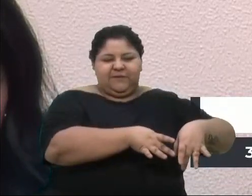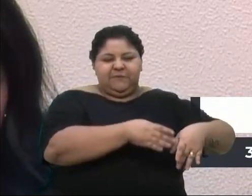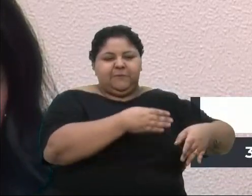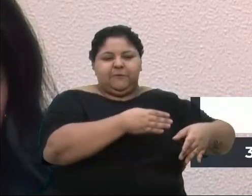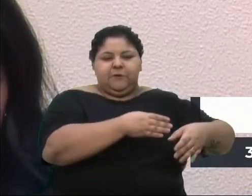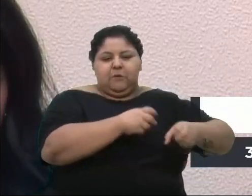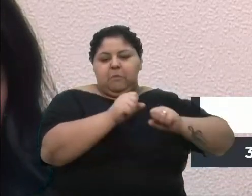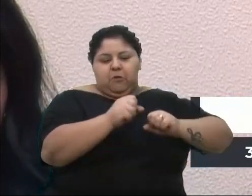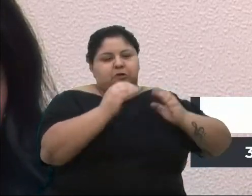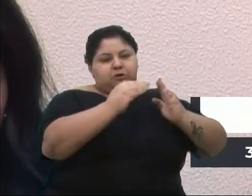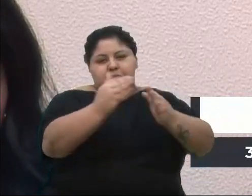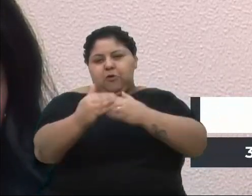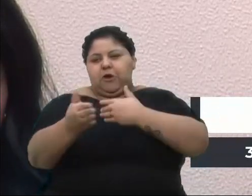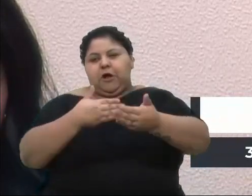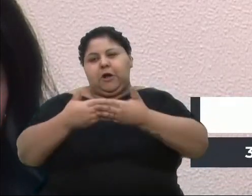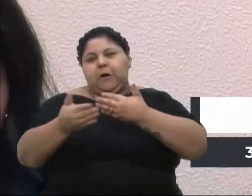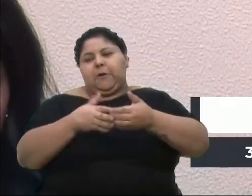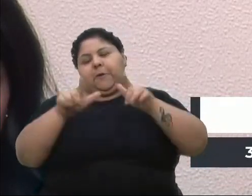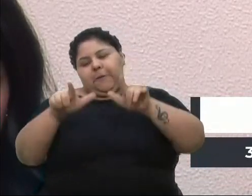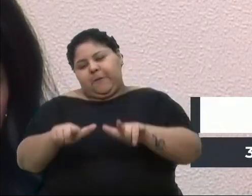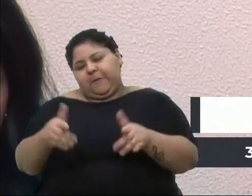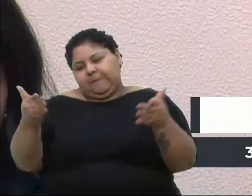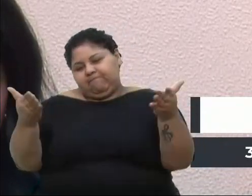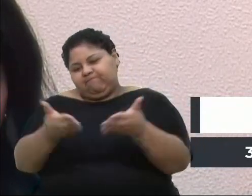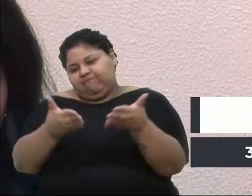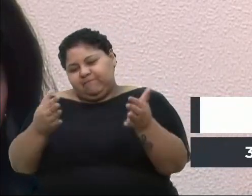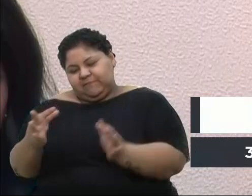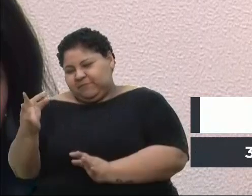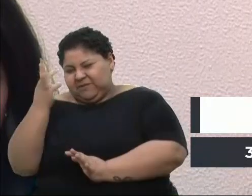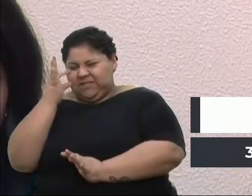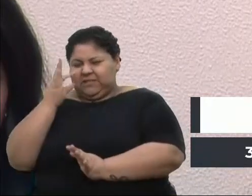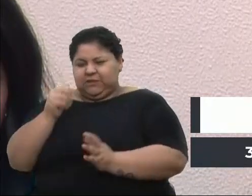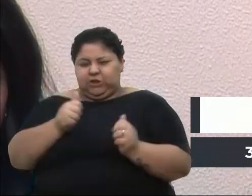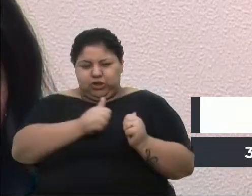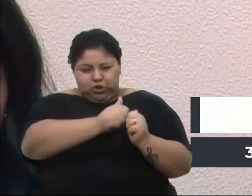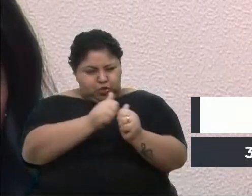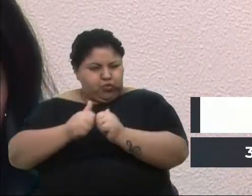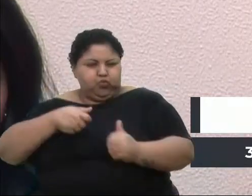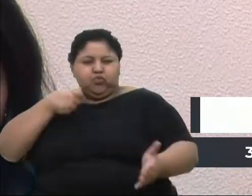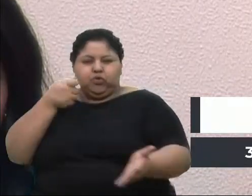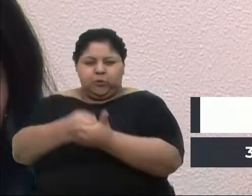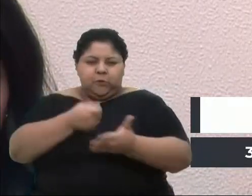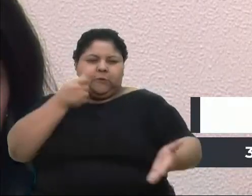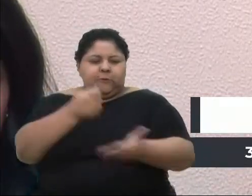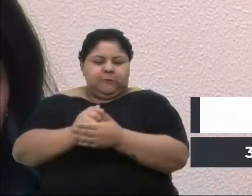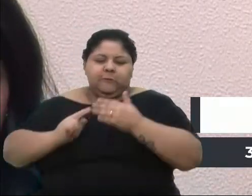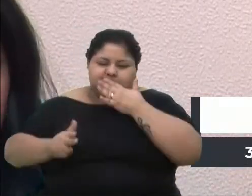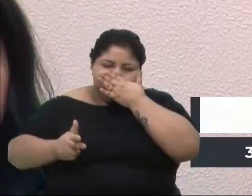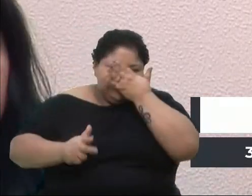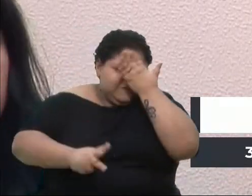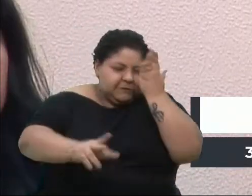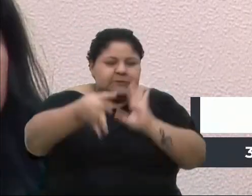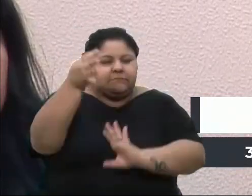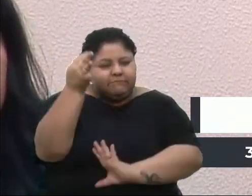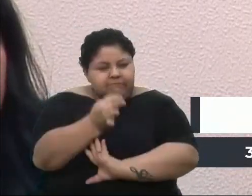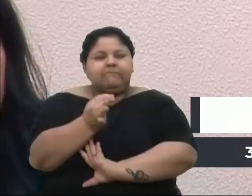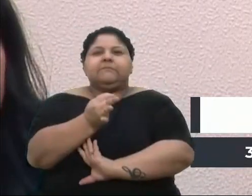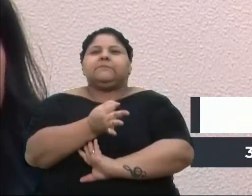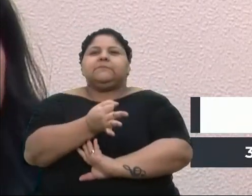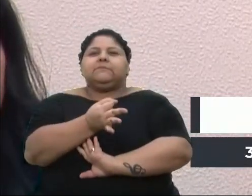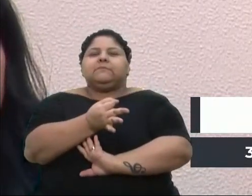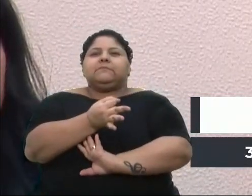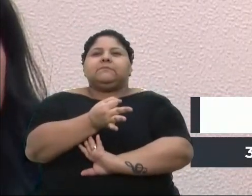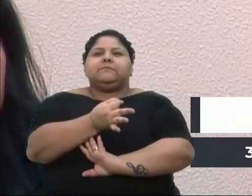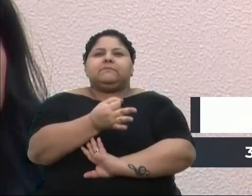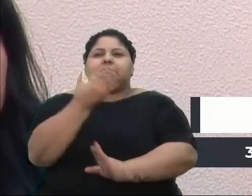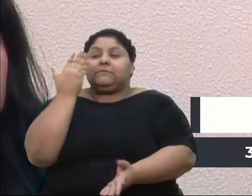estar presente, junto com a nossa luta contínua, e tenho absoluta certeza que essa